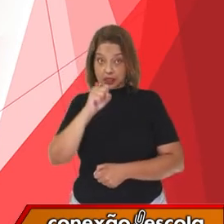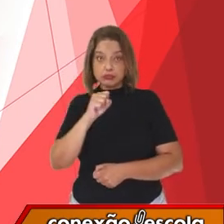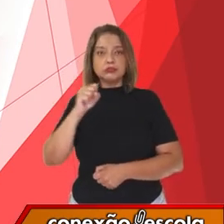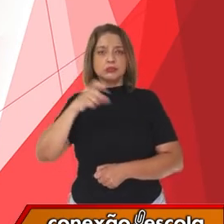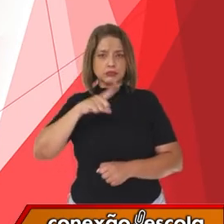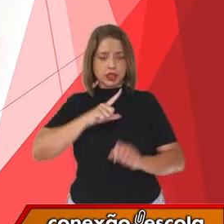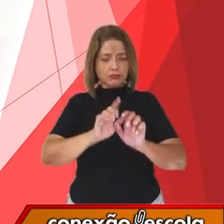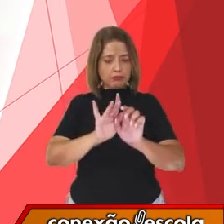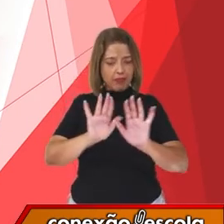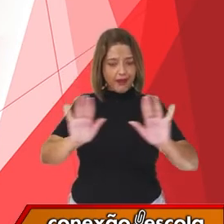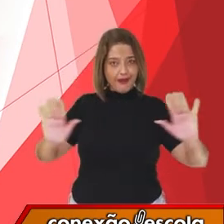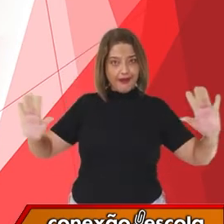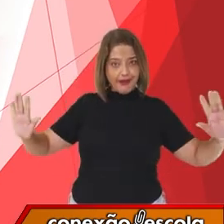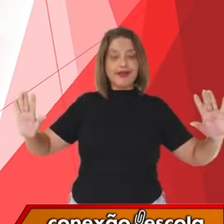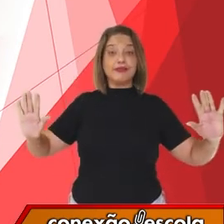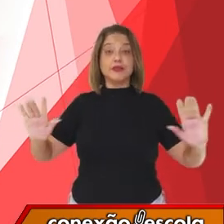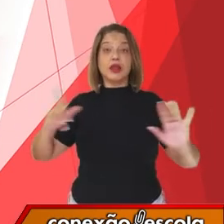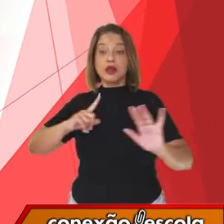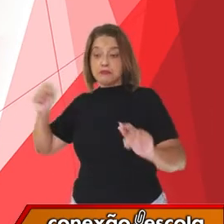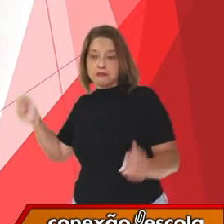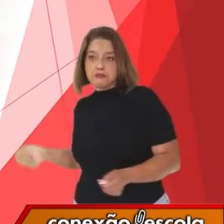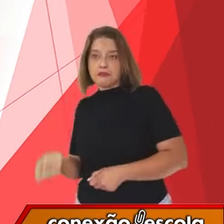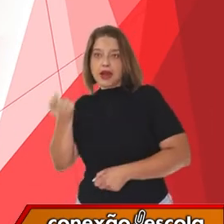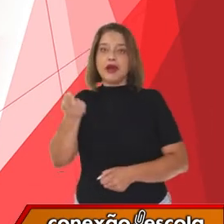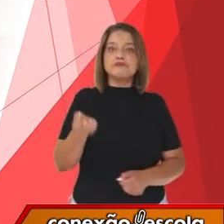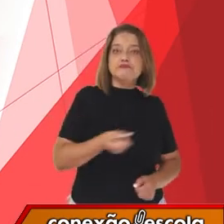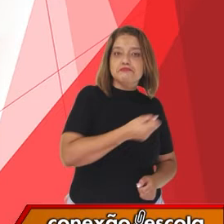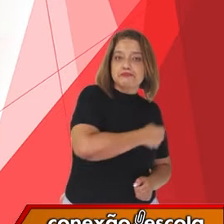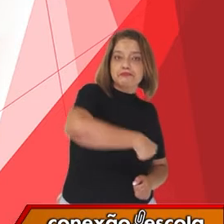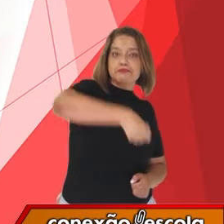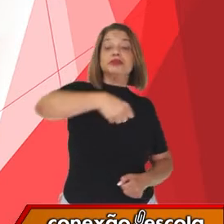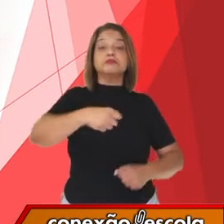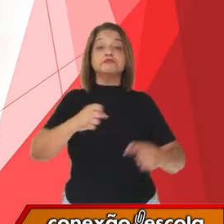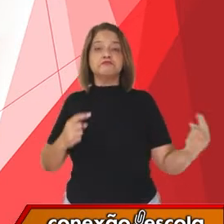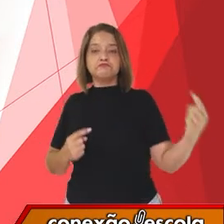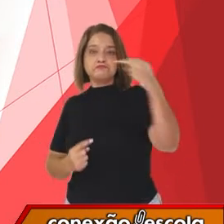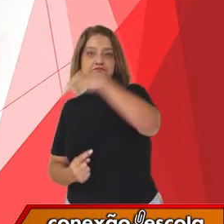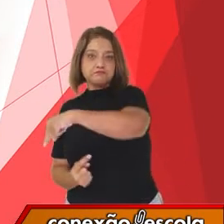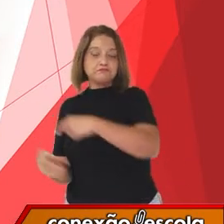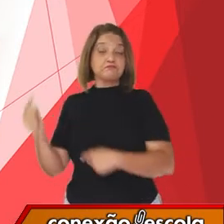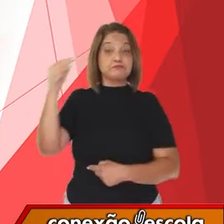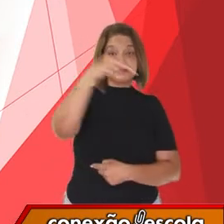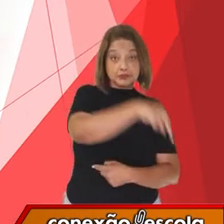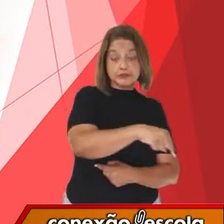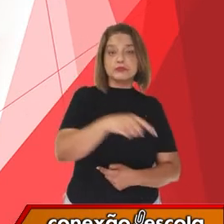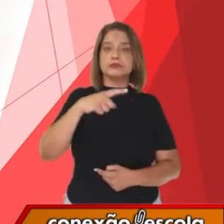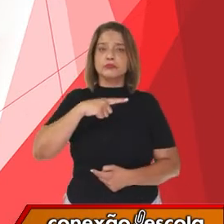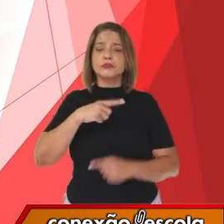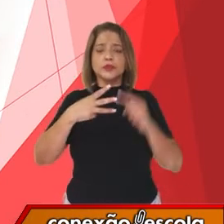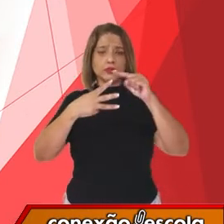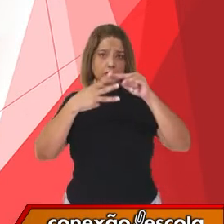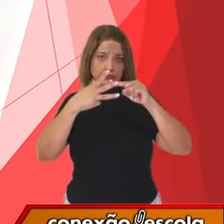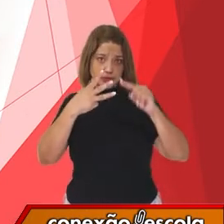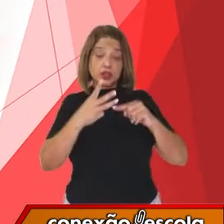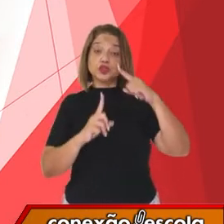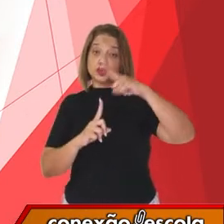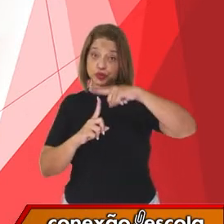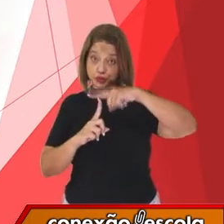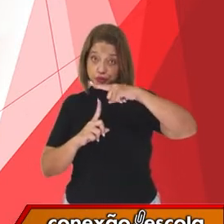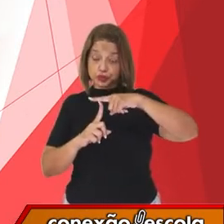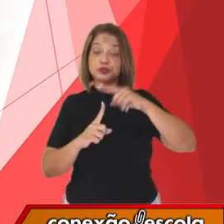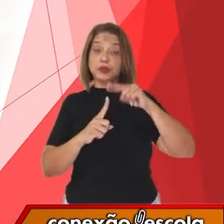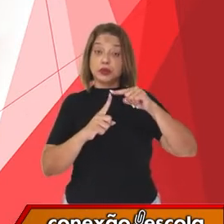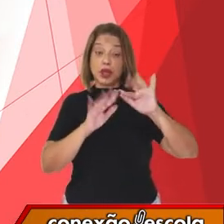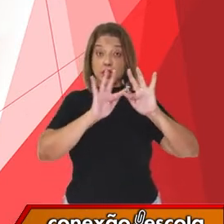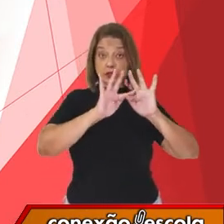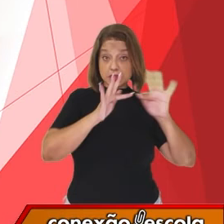rede praticado com raquetes. Ele pode ser disputado em 3 diferentes modalidades. O